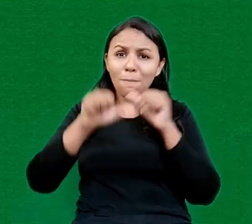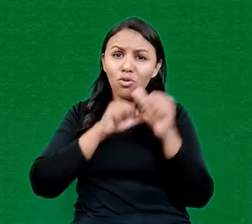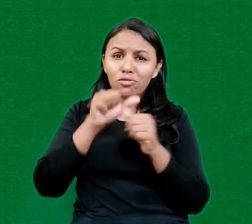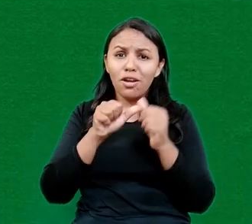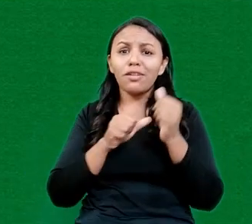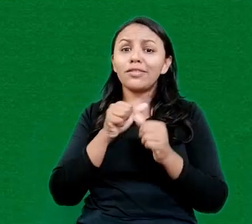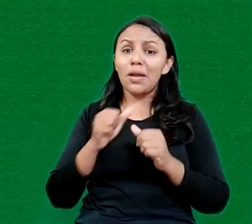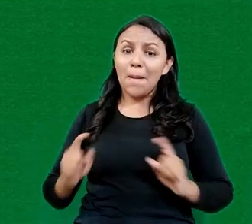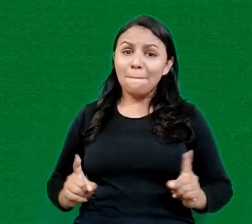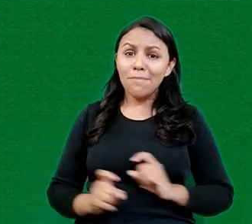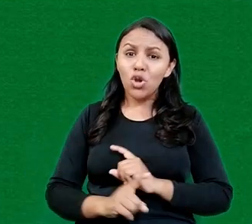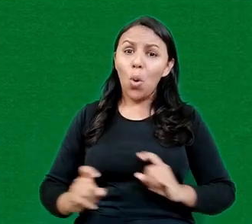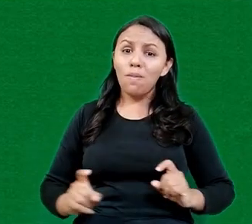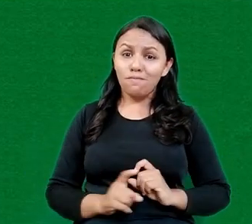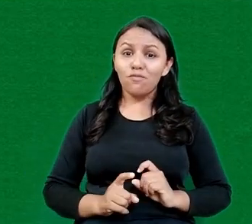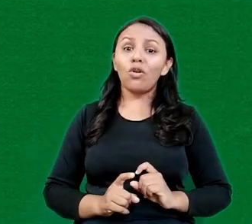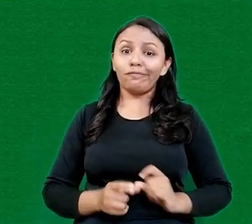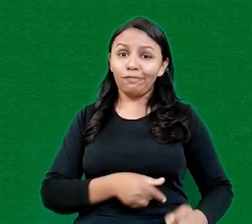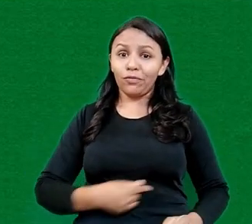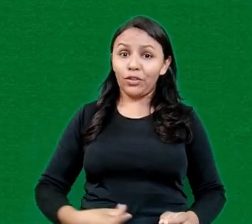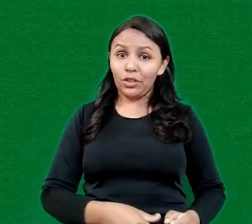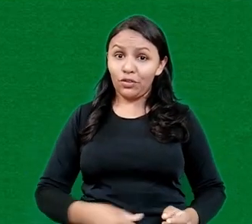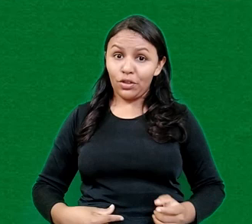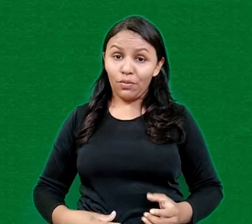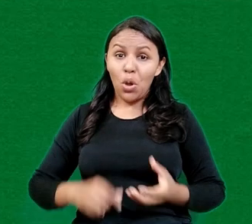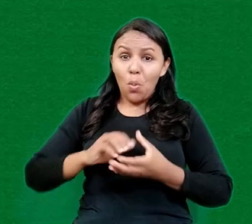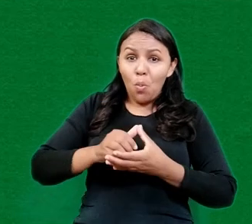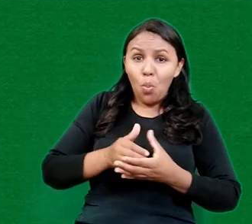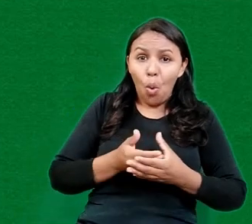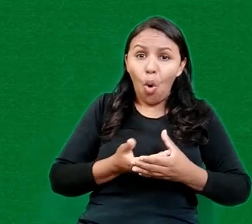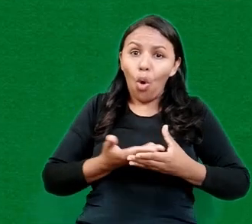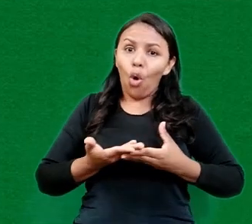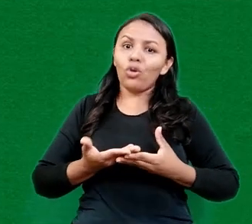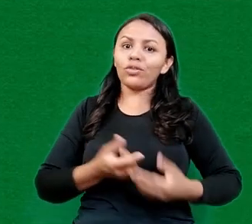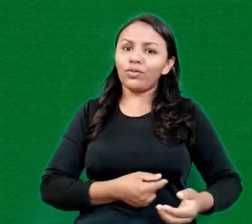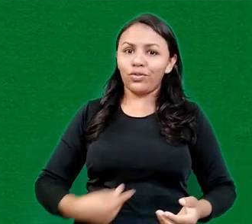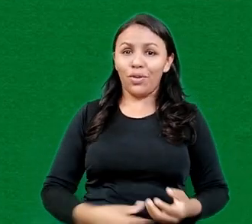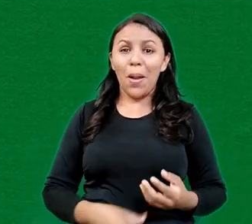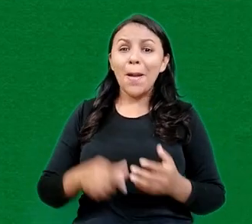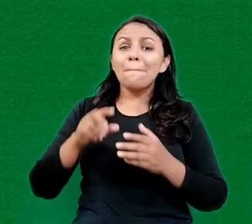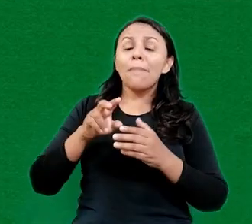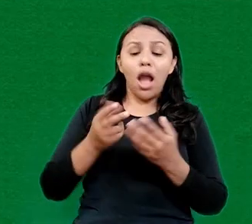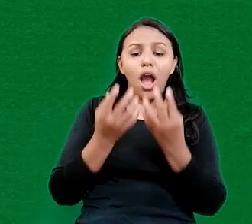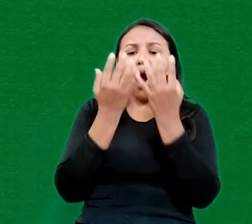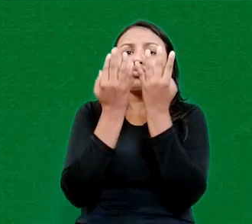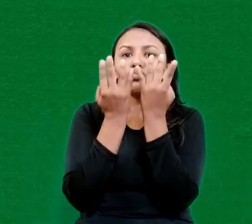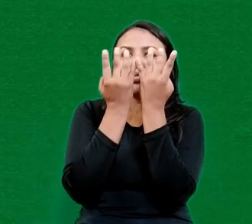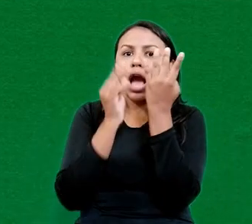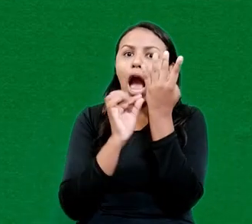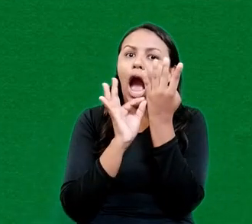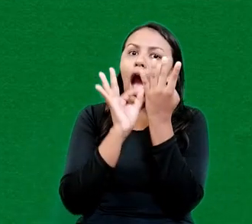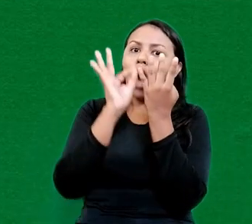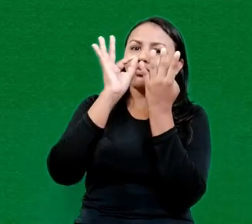da microbiota intestinal, da mucosa intestinal, eu vou perdendo a altura das vilosidades, que quanto